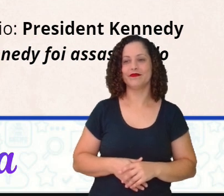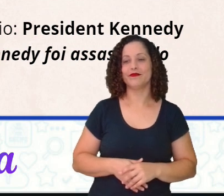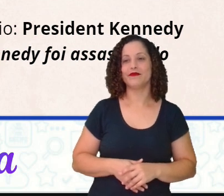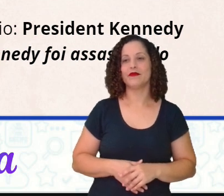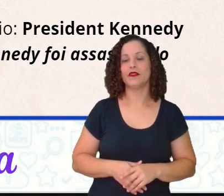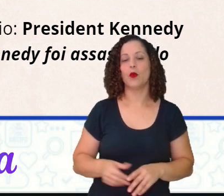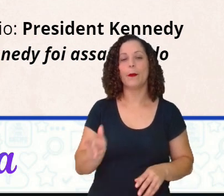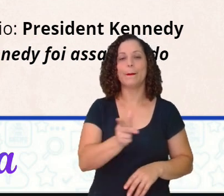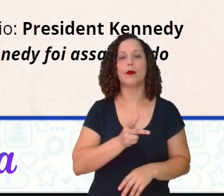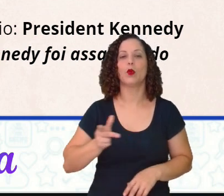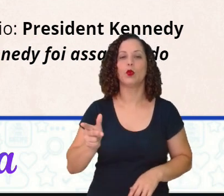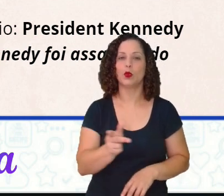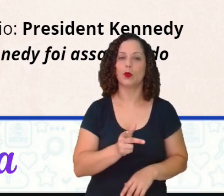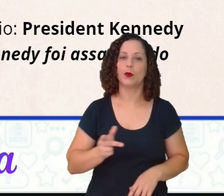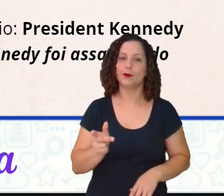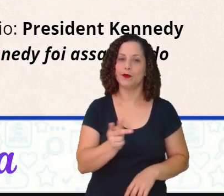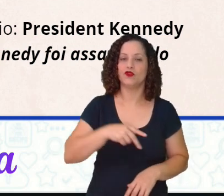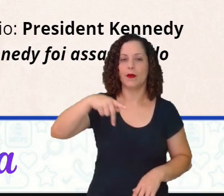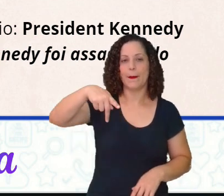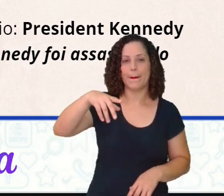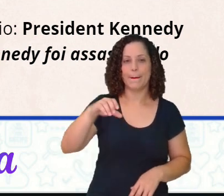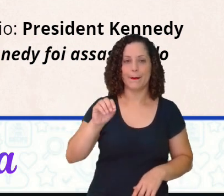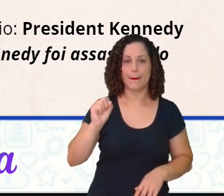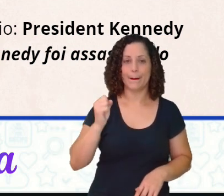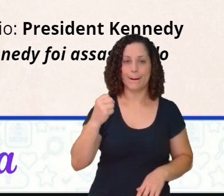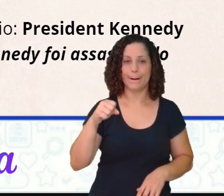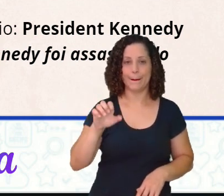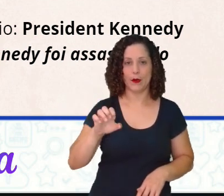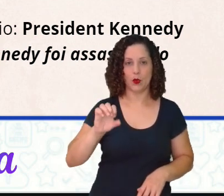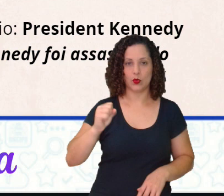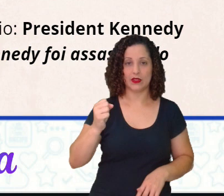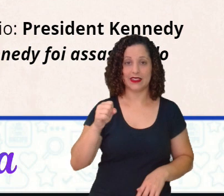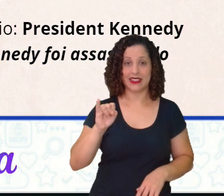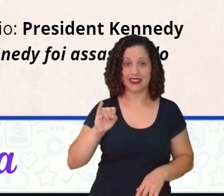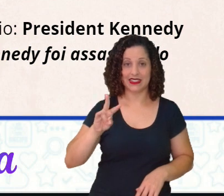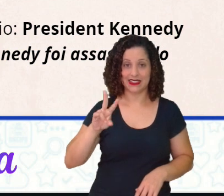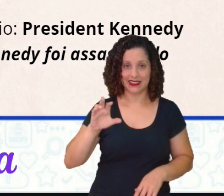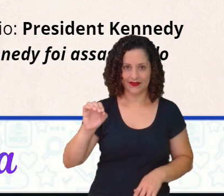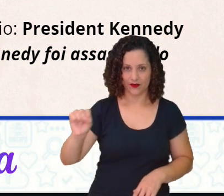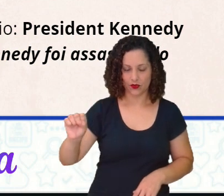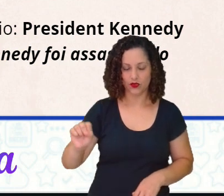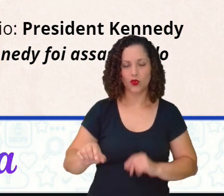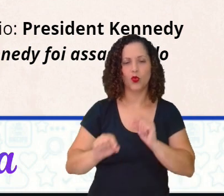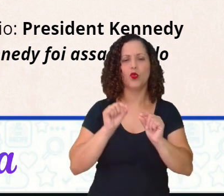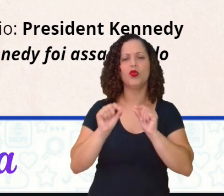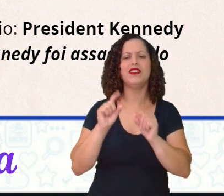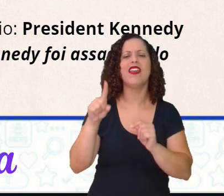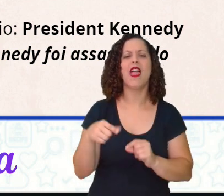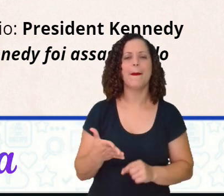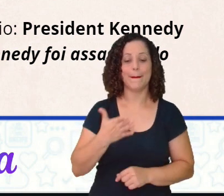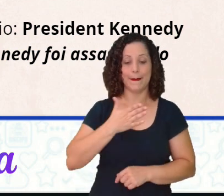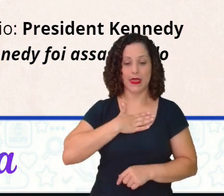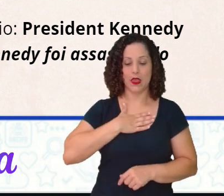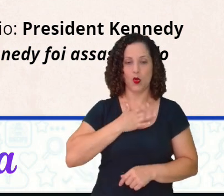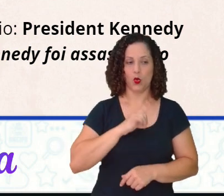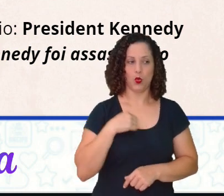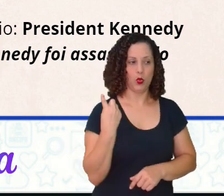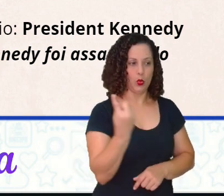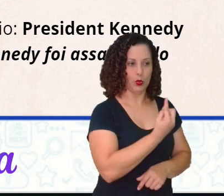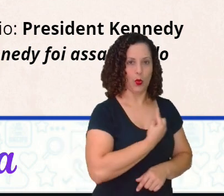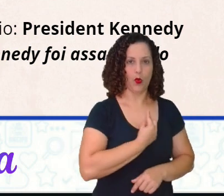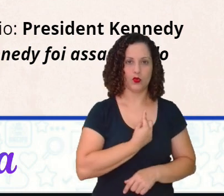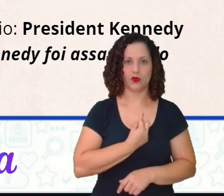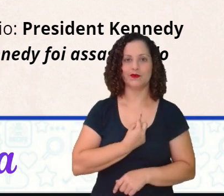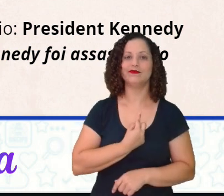Pronomes possessivos, tá? O que são pronomes possessivos? Que indica posse. Meu, minha, meus, minha, nosso, nossa e assim